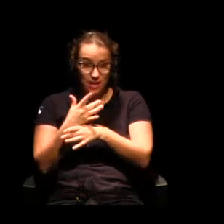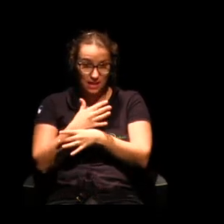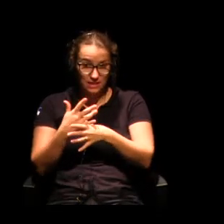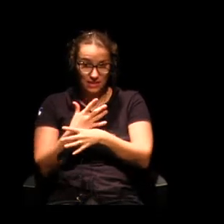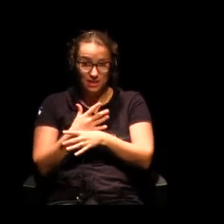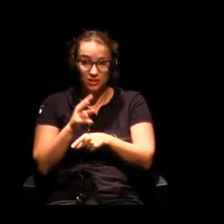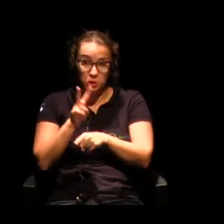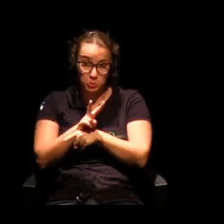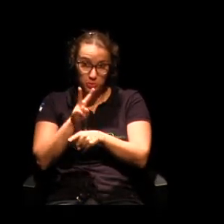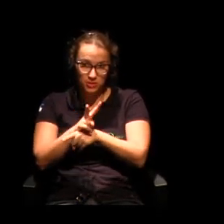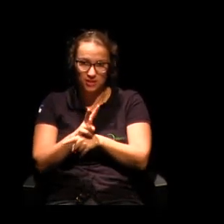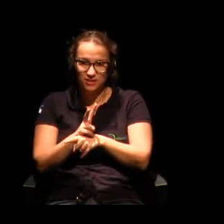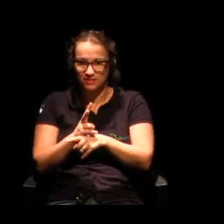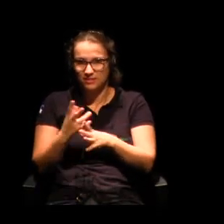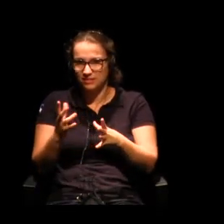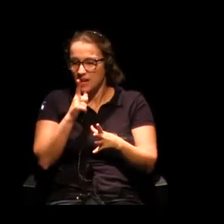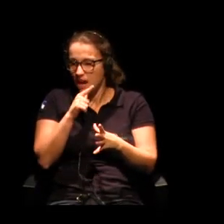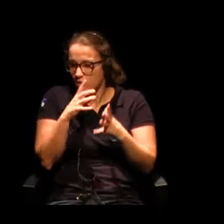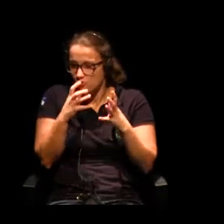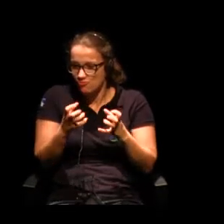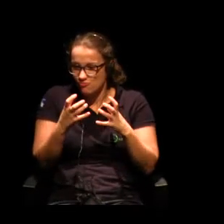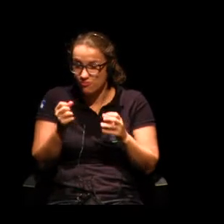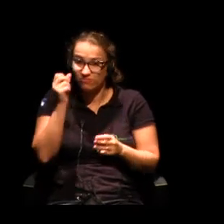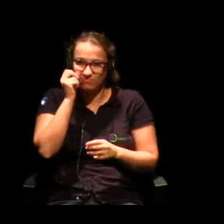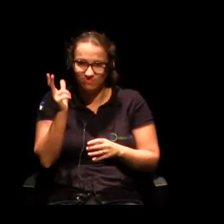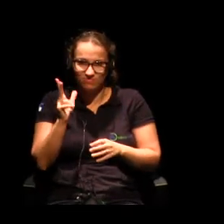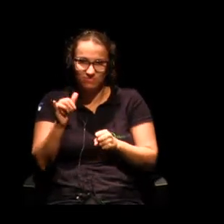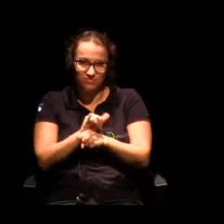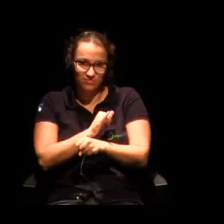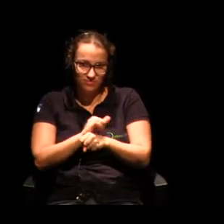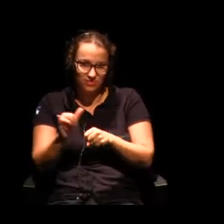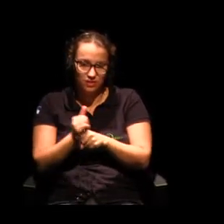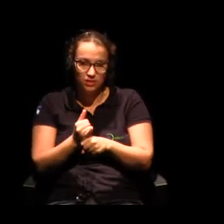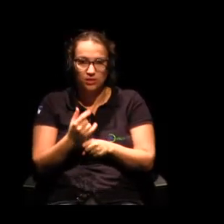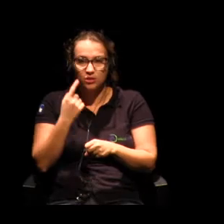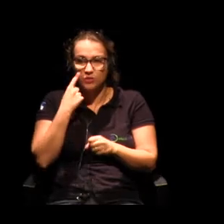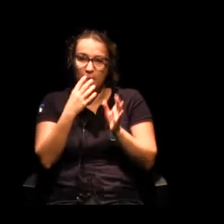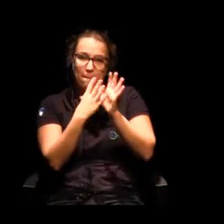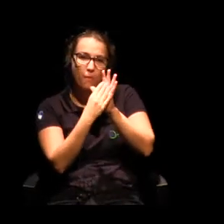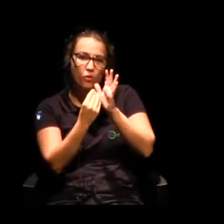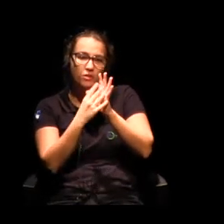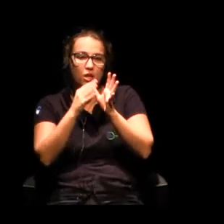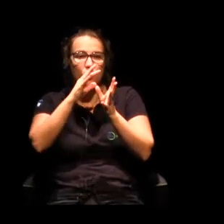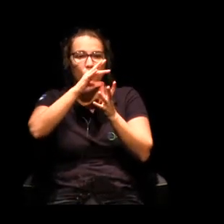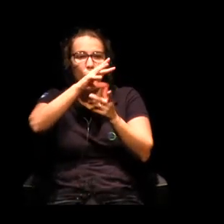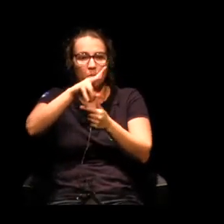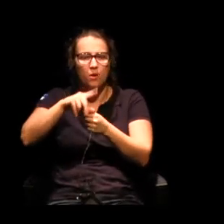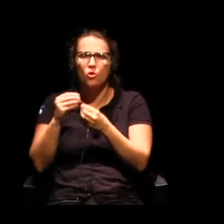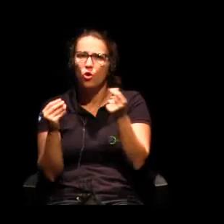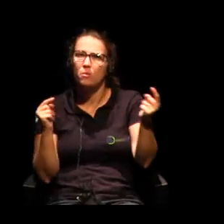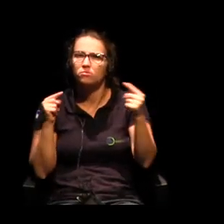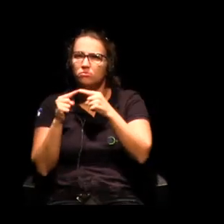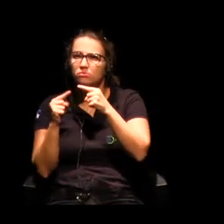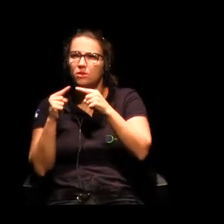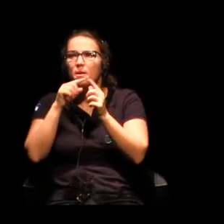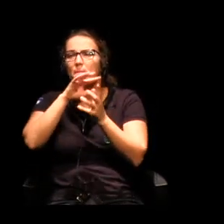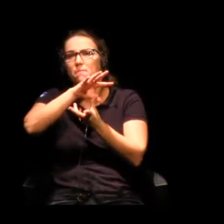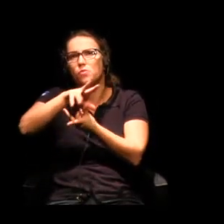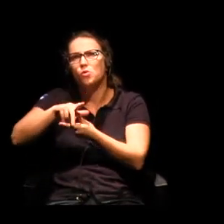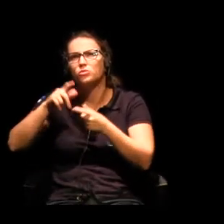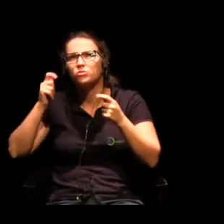Para criar uma cidade mais resistente às águas. Depois que fizermos isso, nós observamos os modelos globais para ver como isso